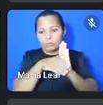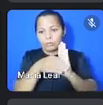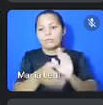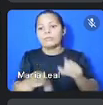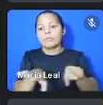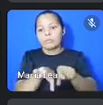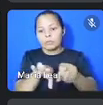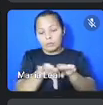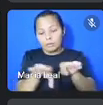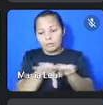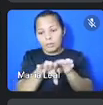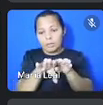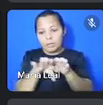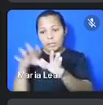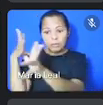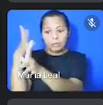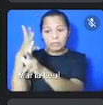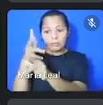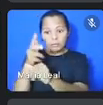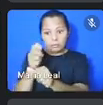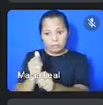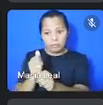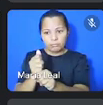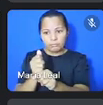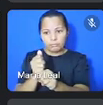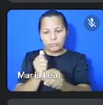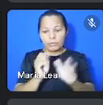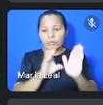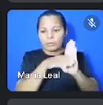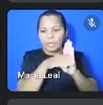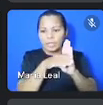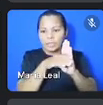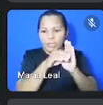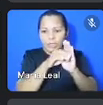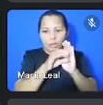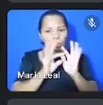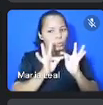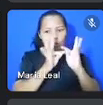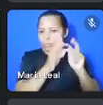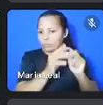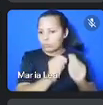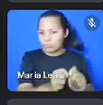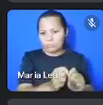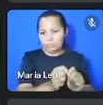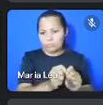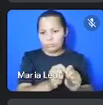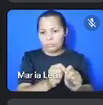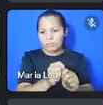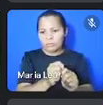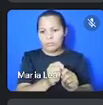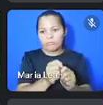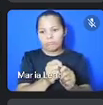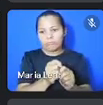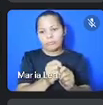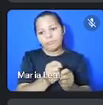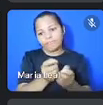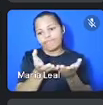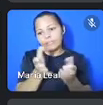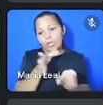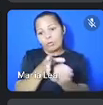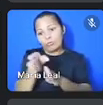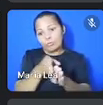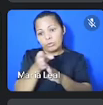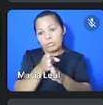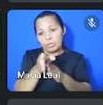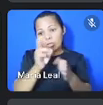revisão. O vídeo da unidade ele está mais completo, então eu recomendo que vocês olhem o vídeo. Eu recomendo que vocês leiam